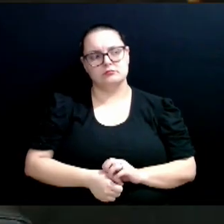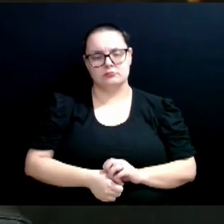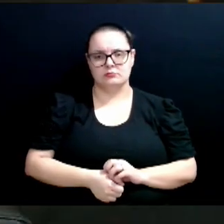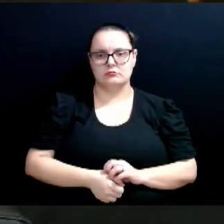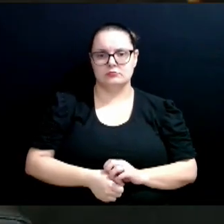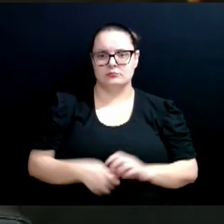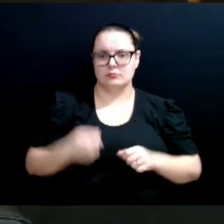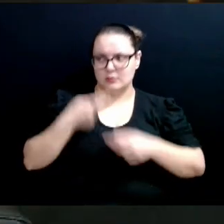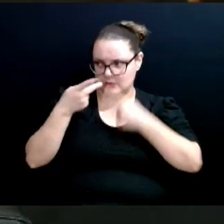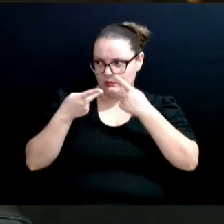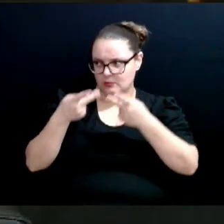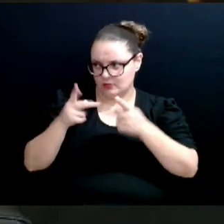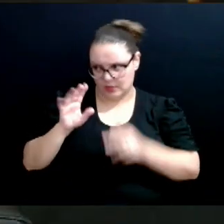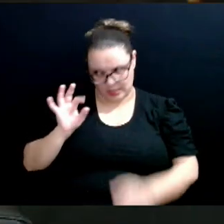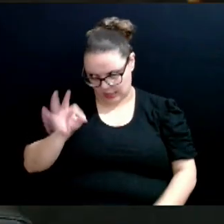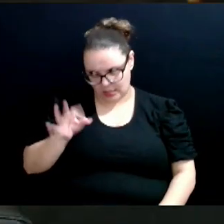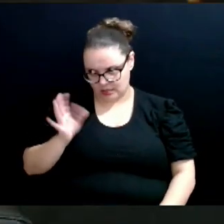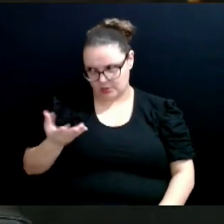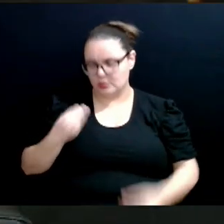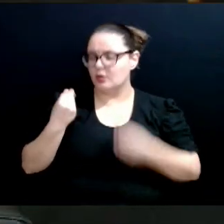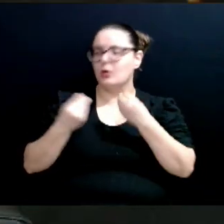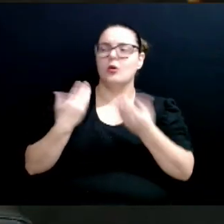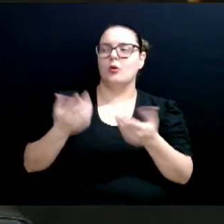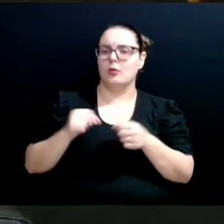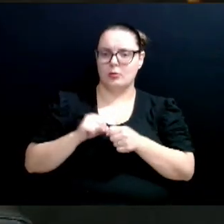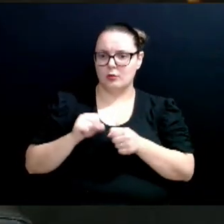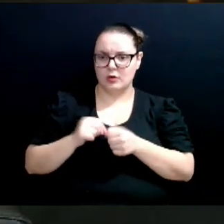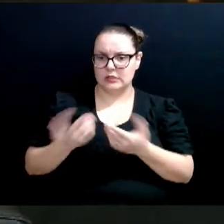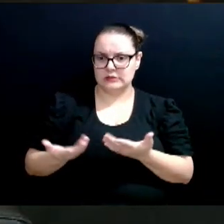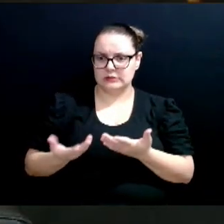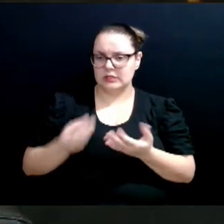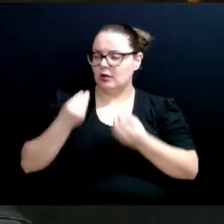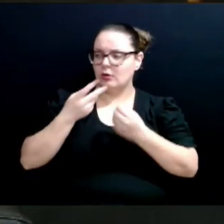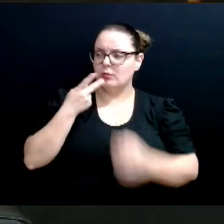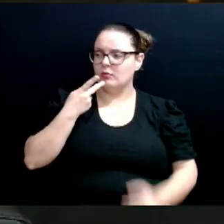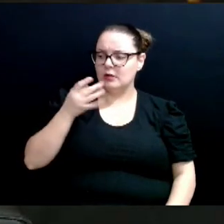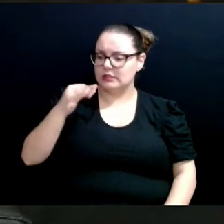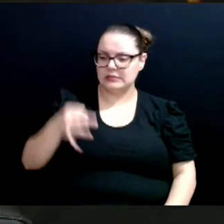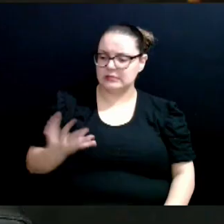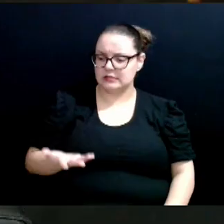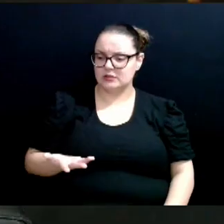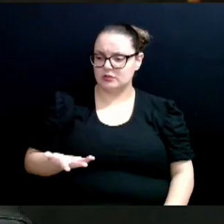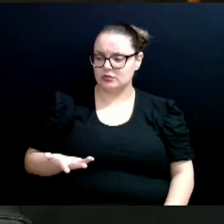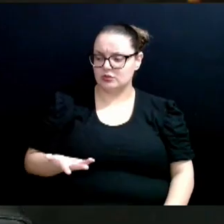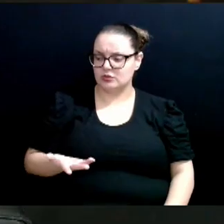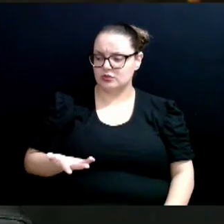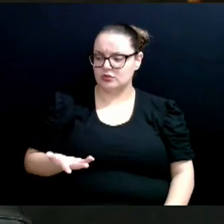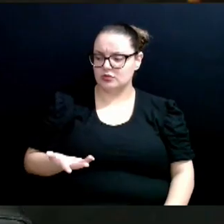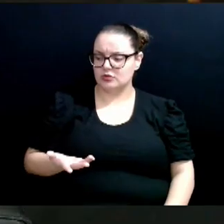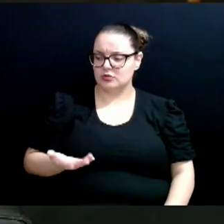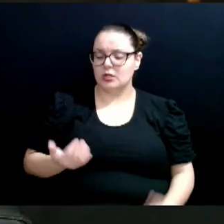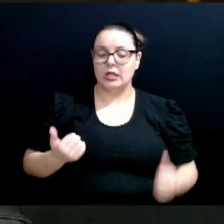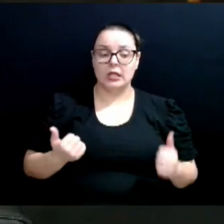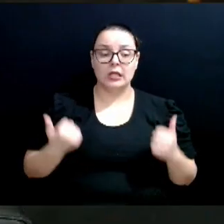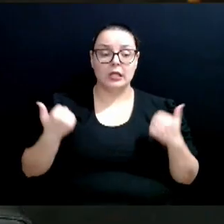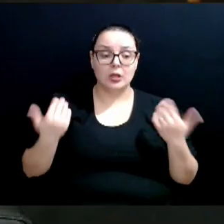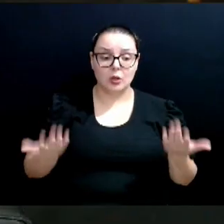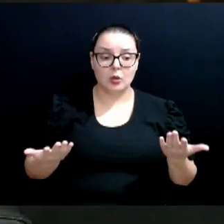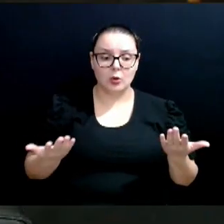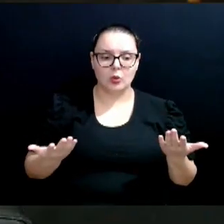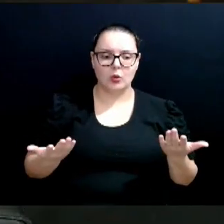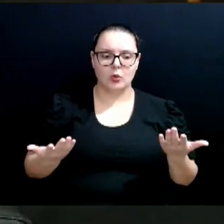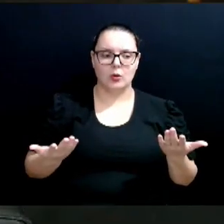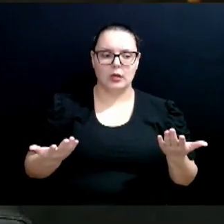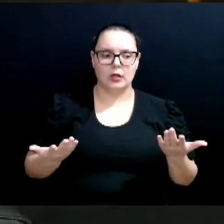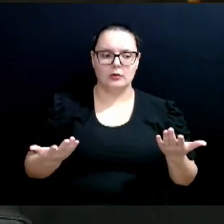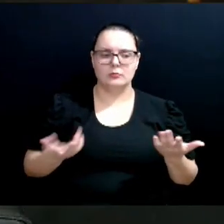É isso. Como que a gente deve fazer isso? Como verbalizar assertivamente? E qual que é... a gente precisa verbalizar, mas